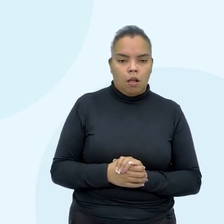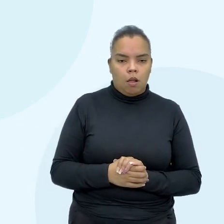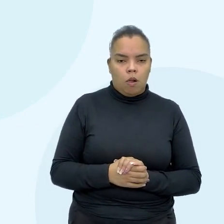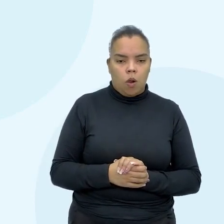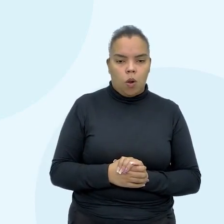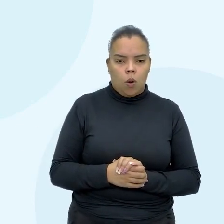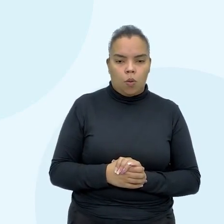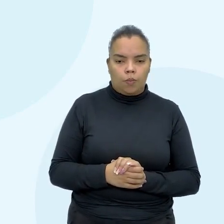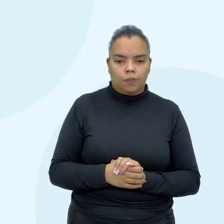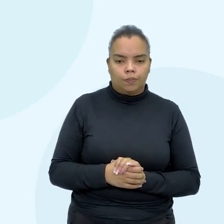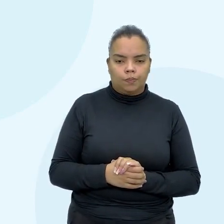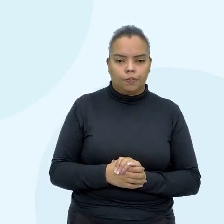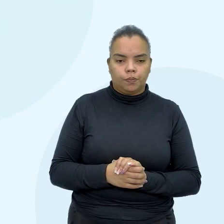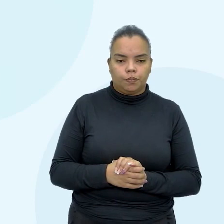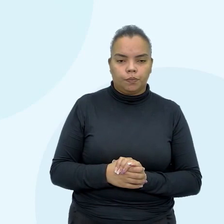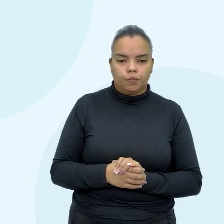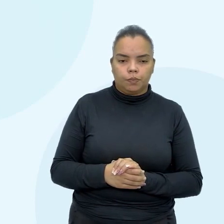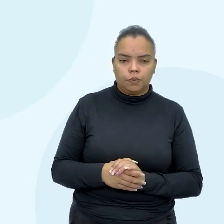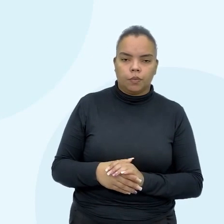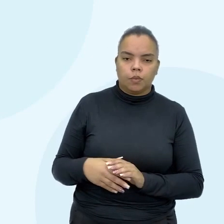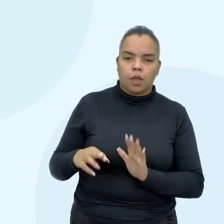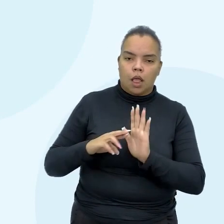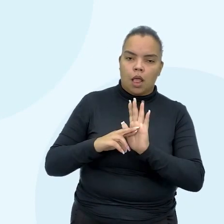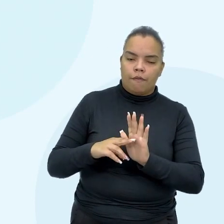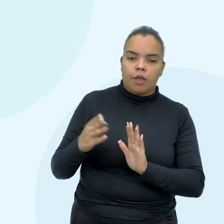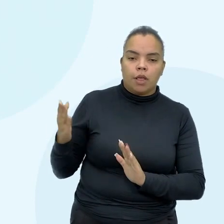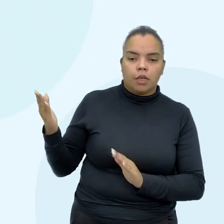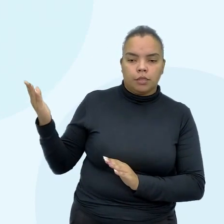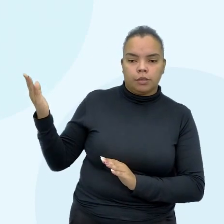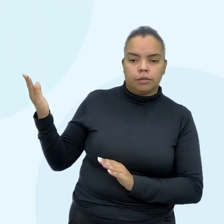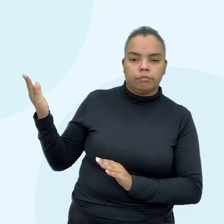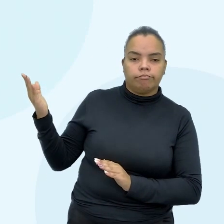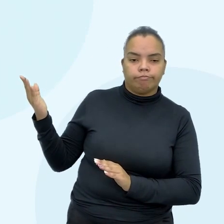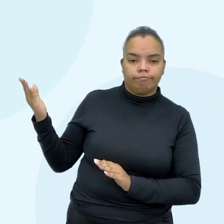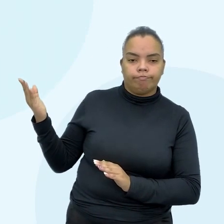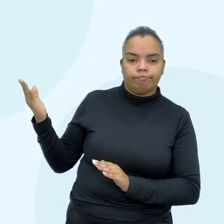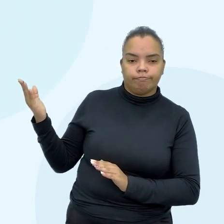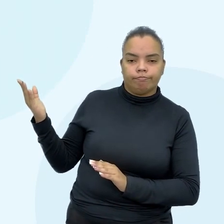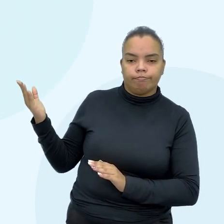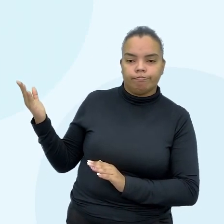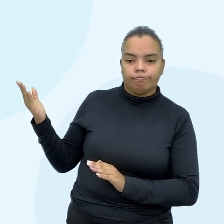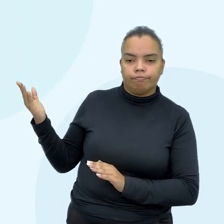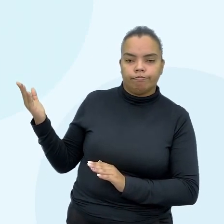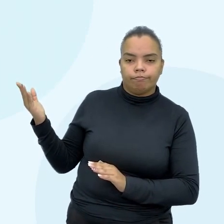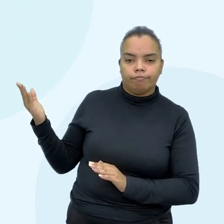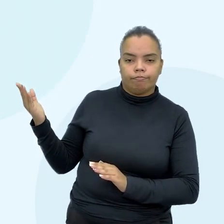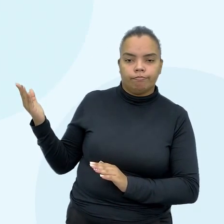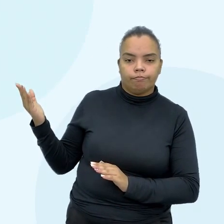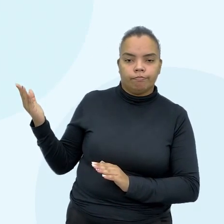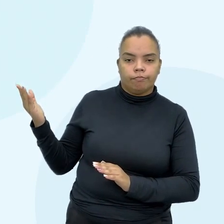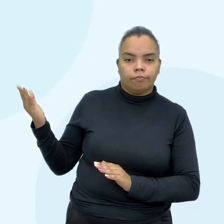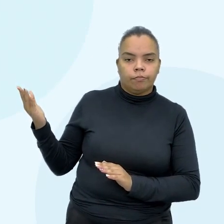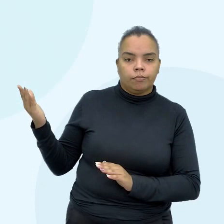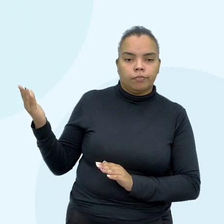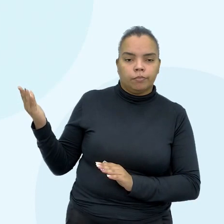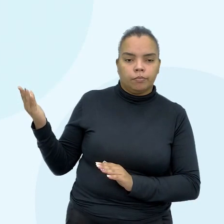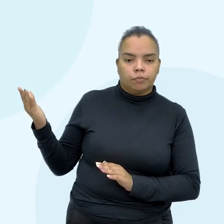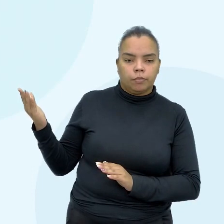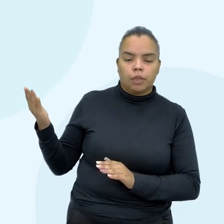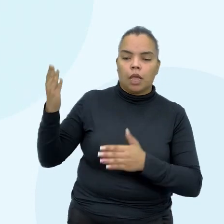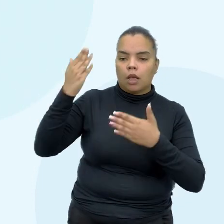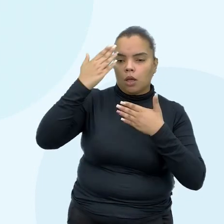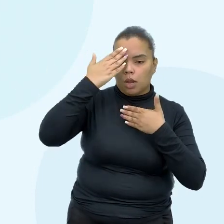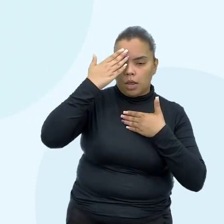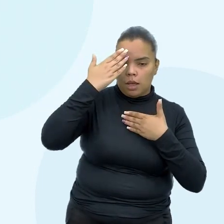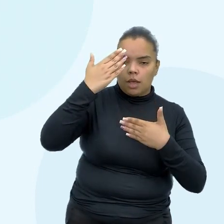repositório do Centro de Mídias. As nossas referências, né? E agora eu vou